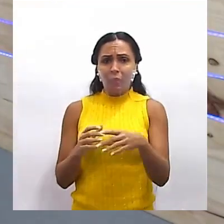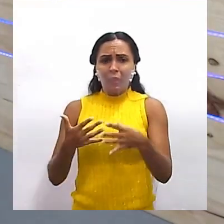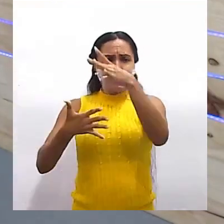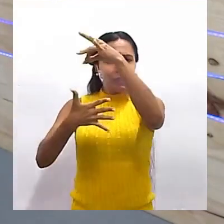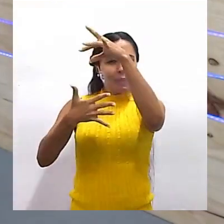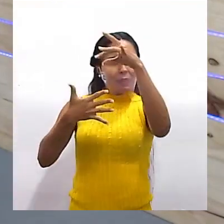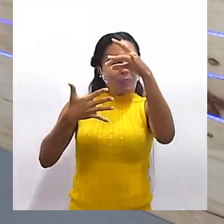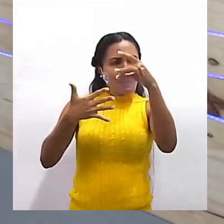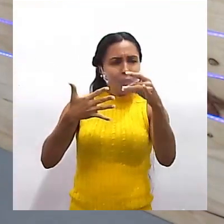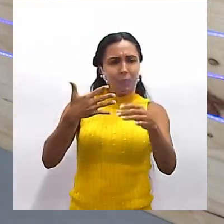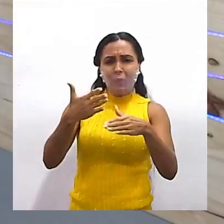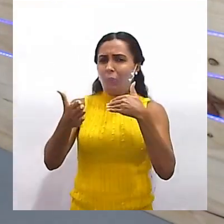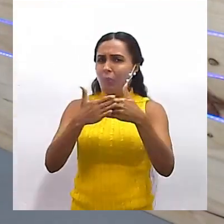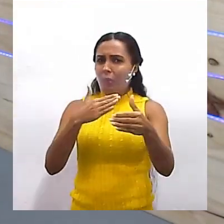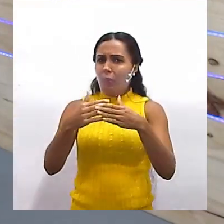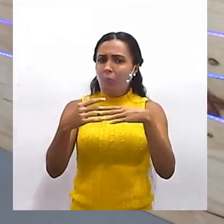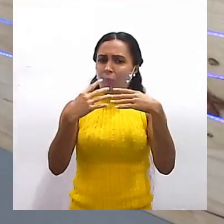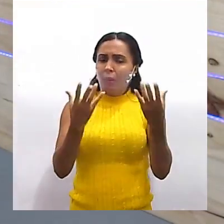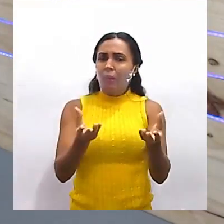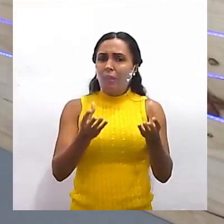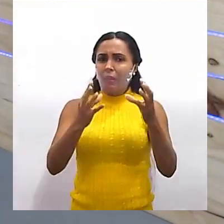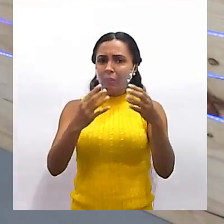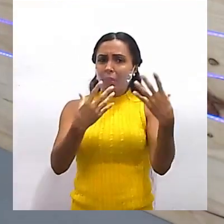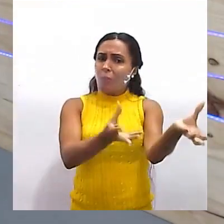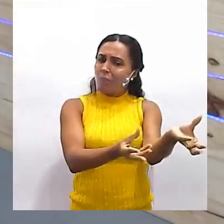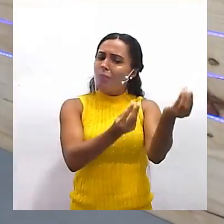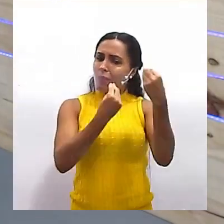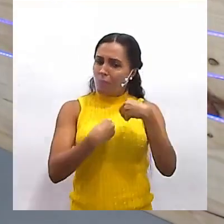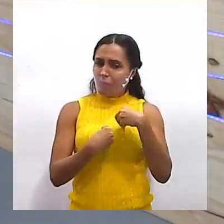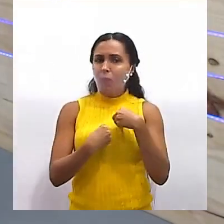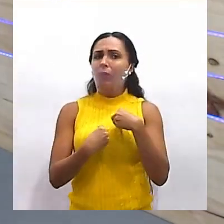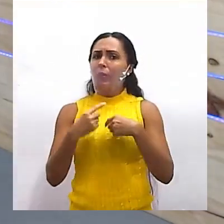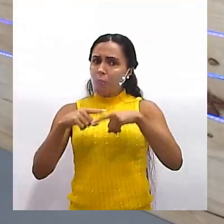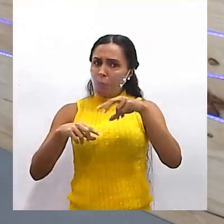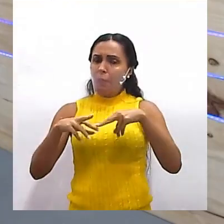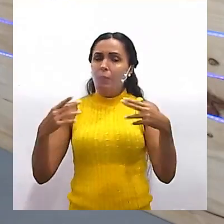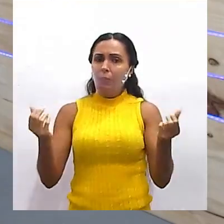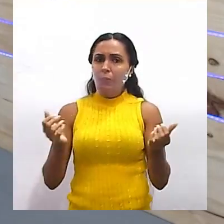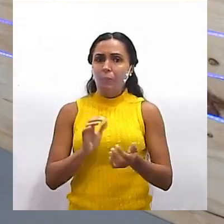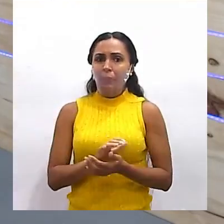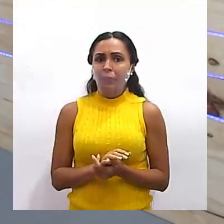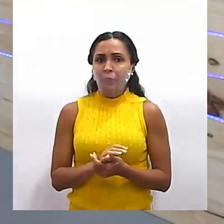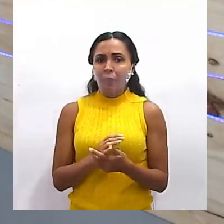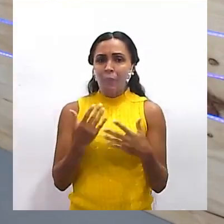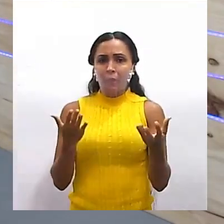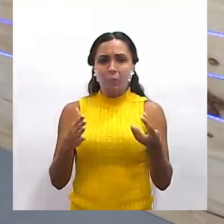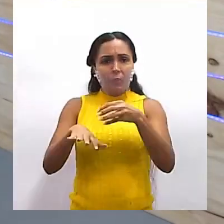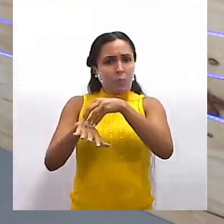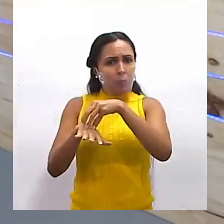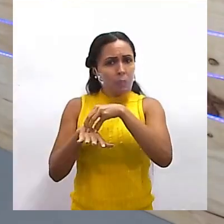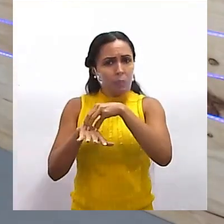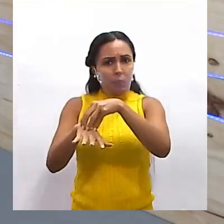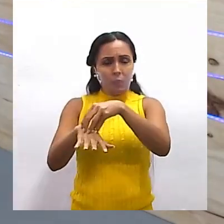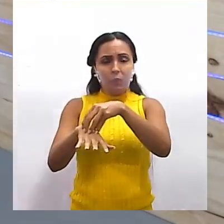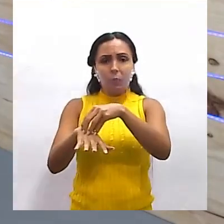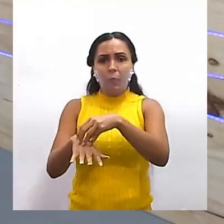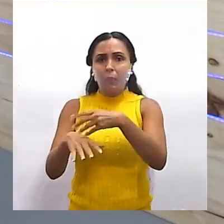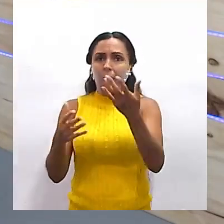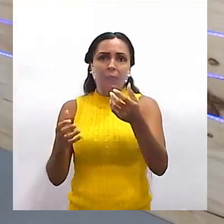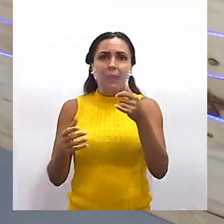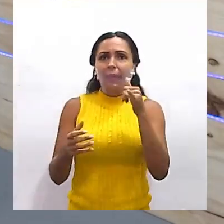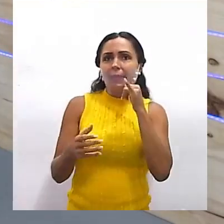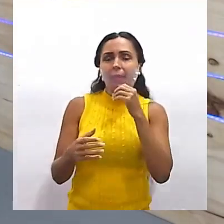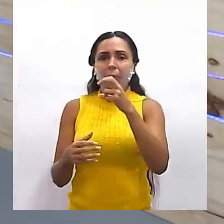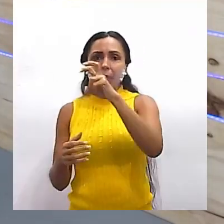é motivo para ele devolver a carga. Então, se vier uma carreta trazendo 500 televisores